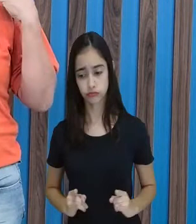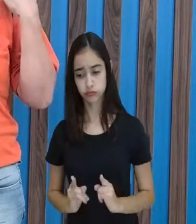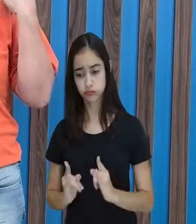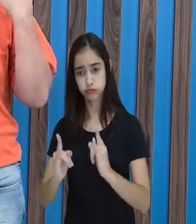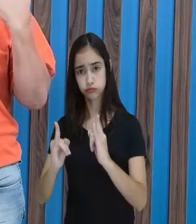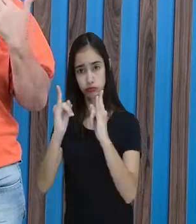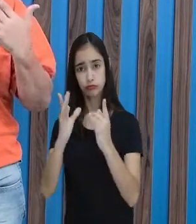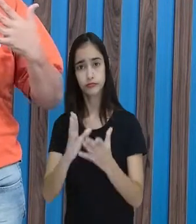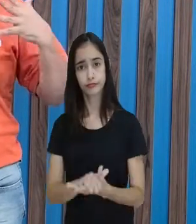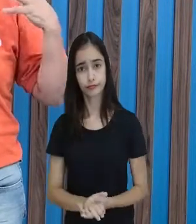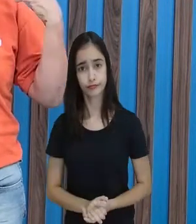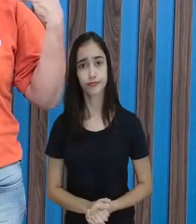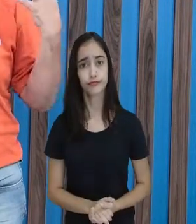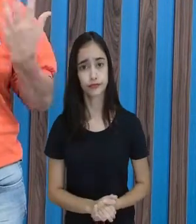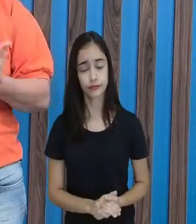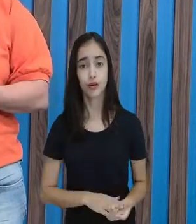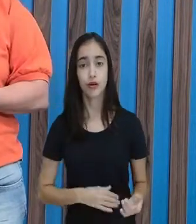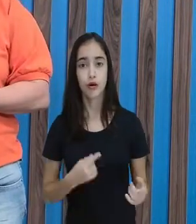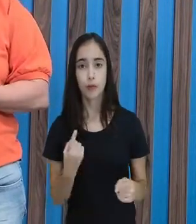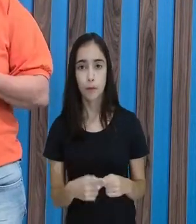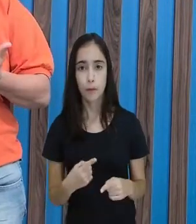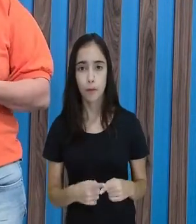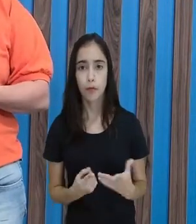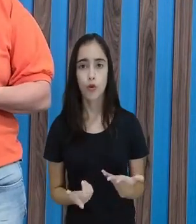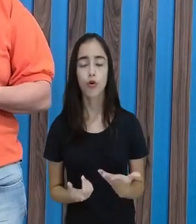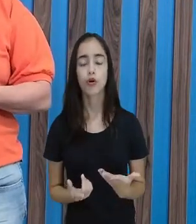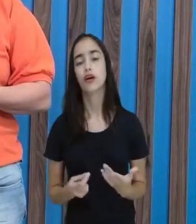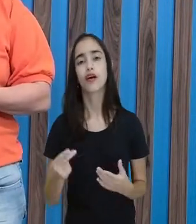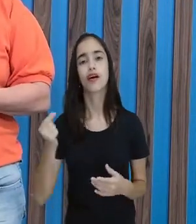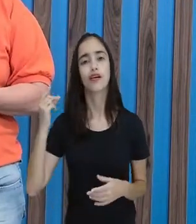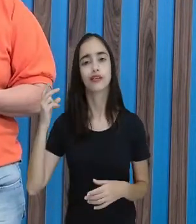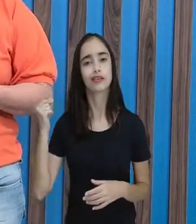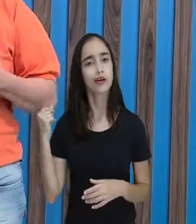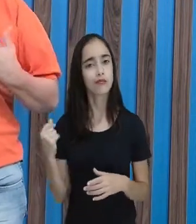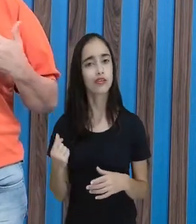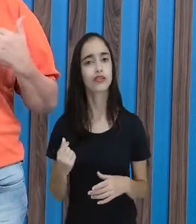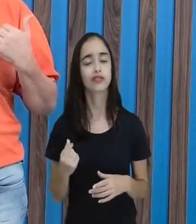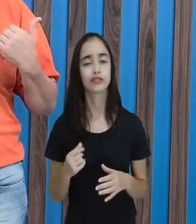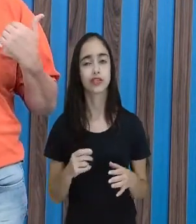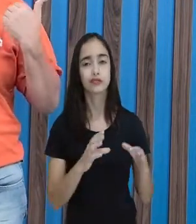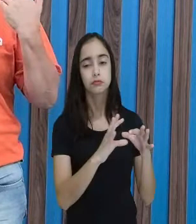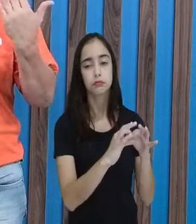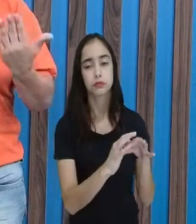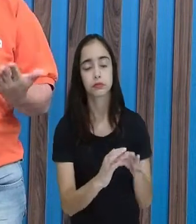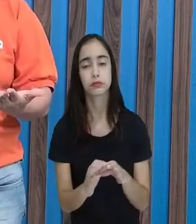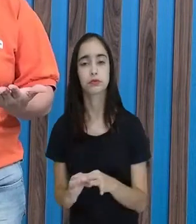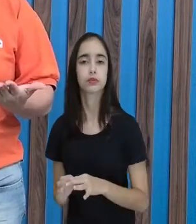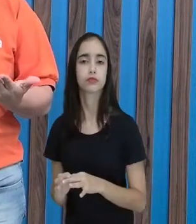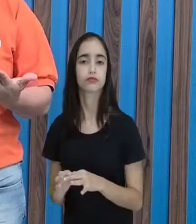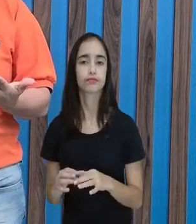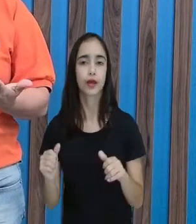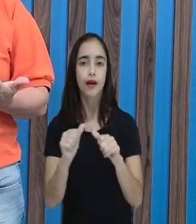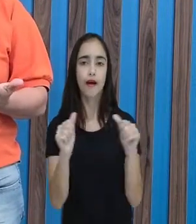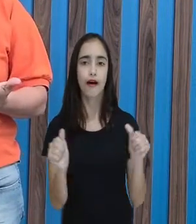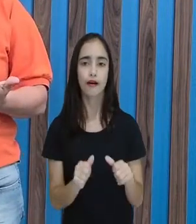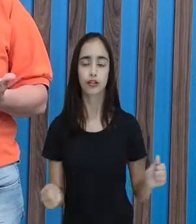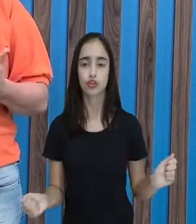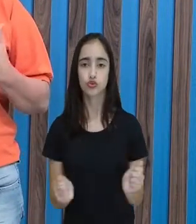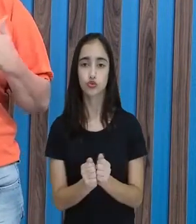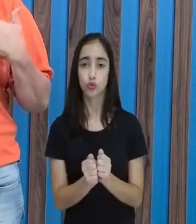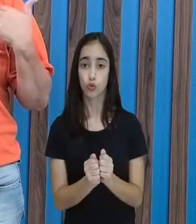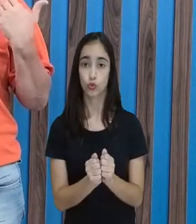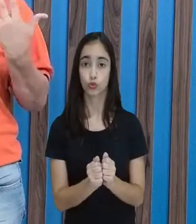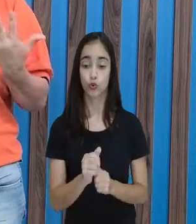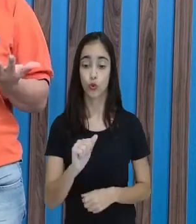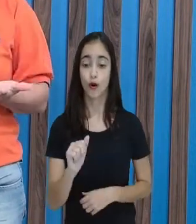só existia atrelado, naquele período da história, atrelado à arquitetura, né?